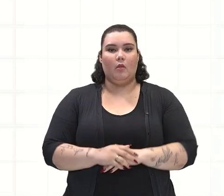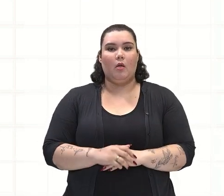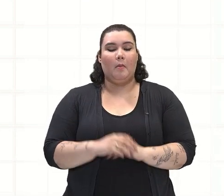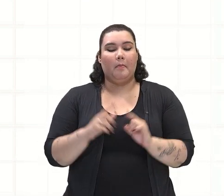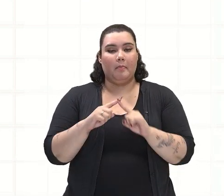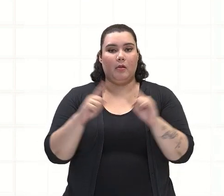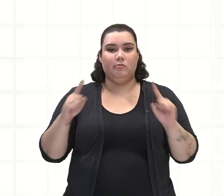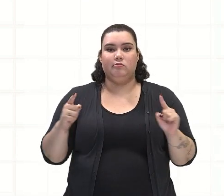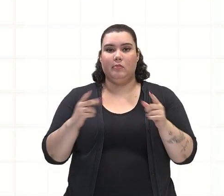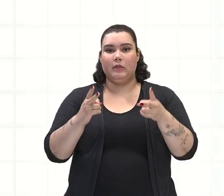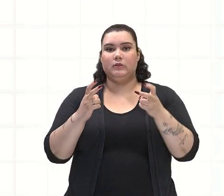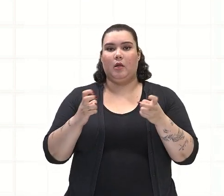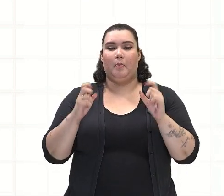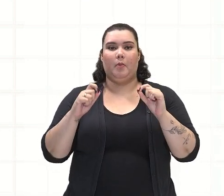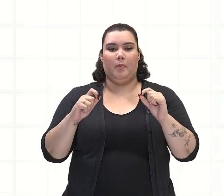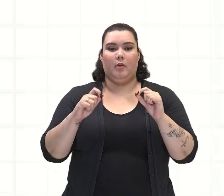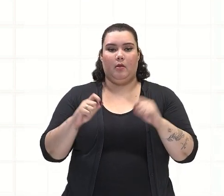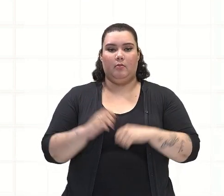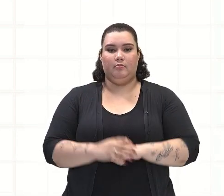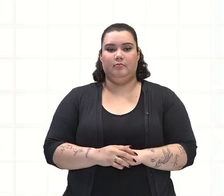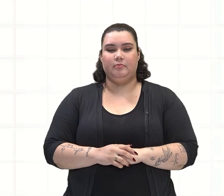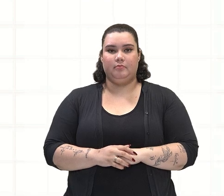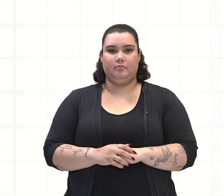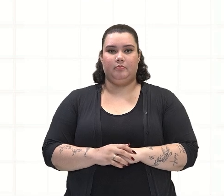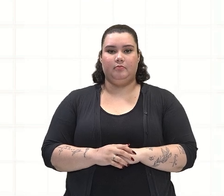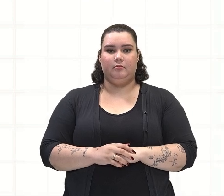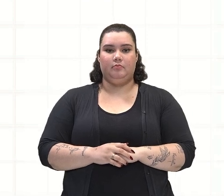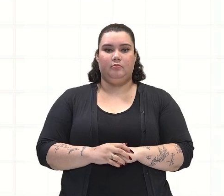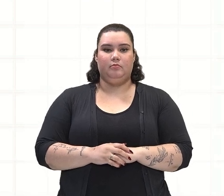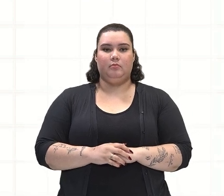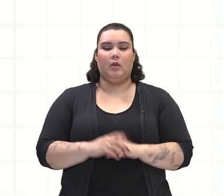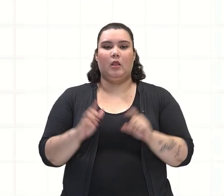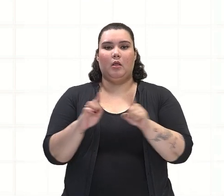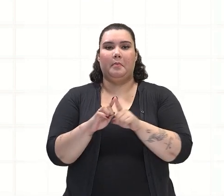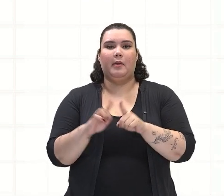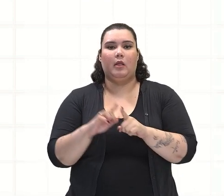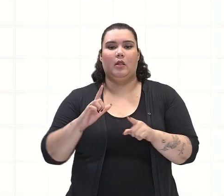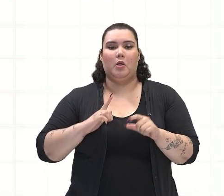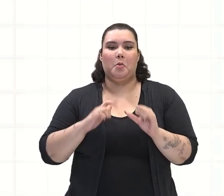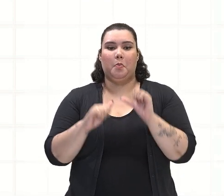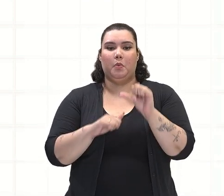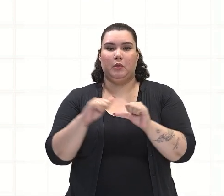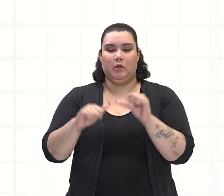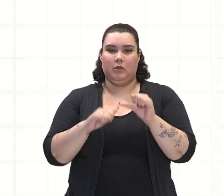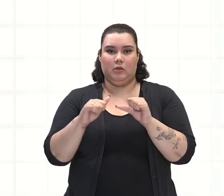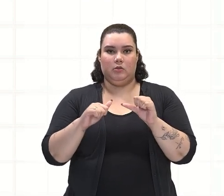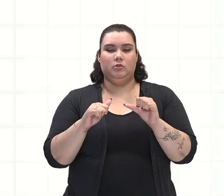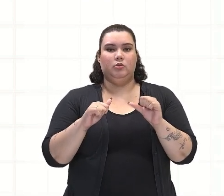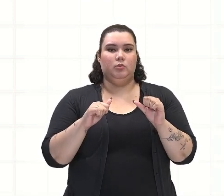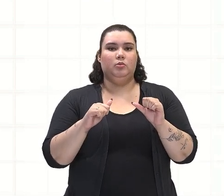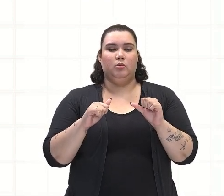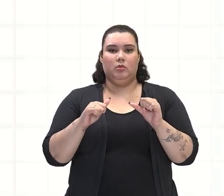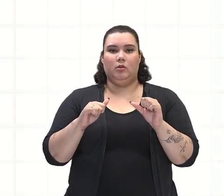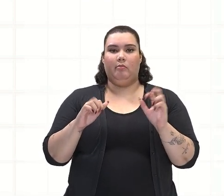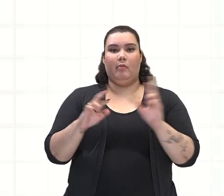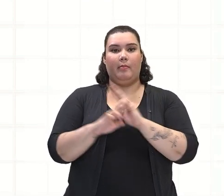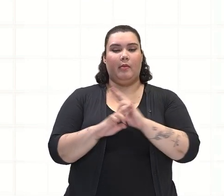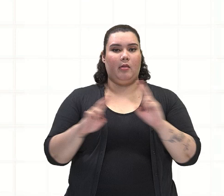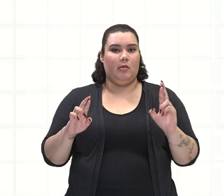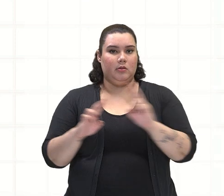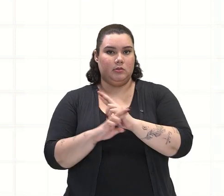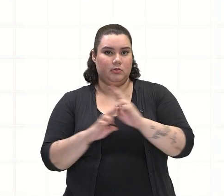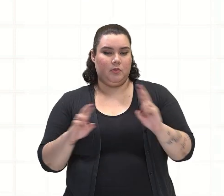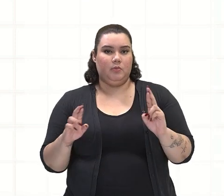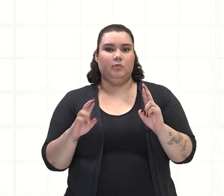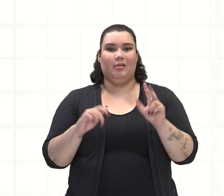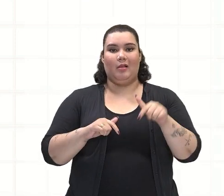observa que nós vamos falar também em mudanças no processo de relação, ou melhor, relações